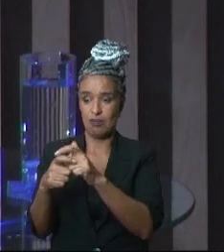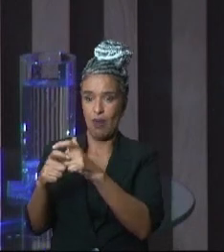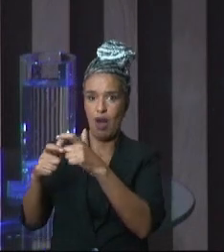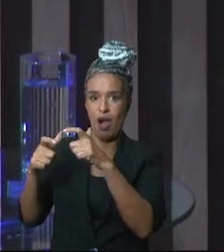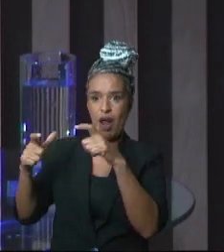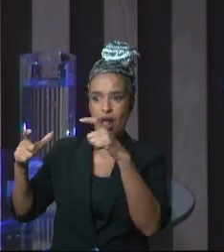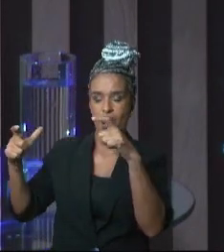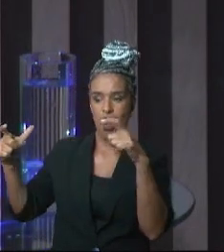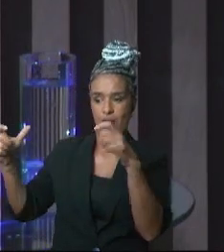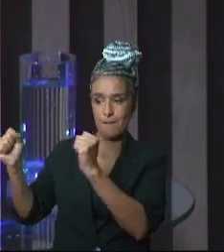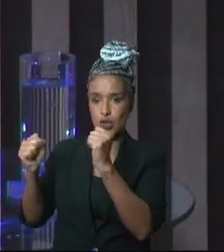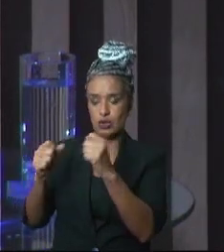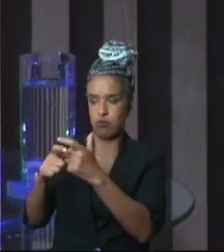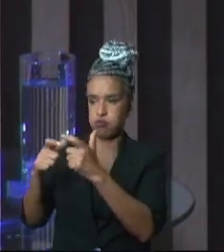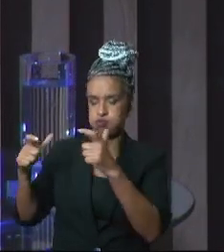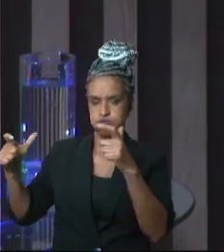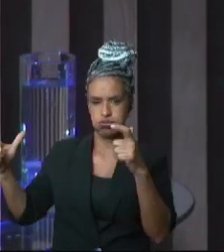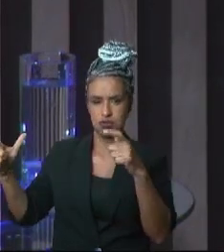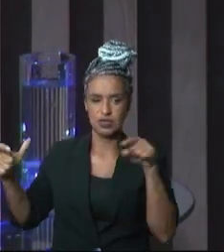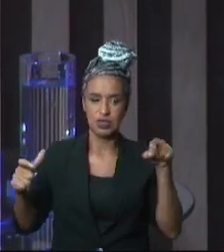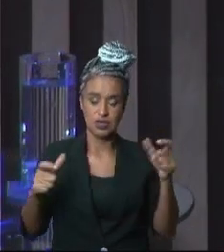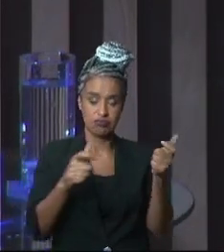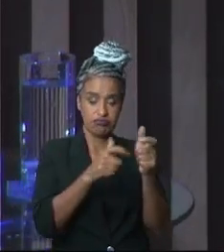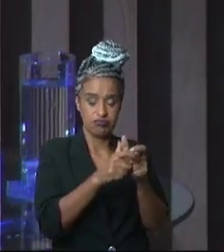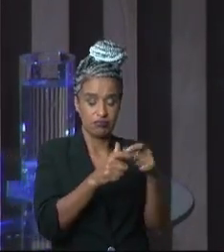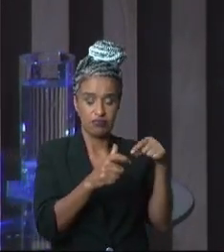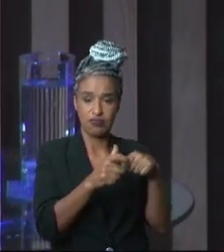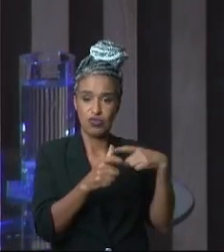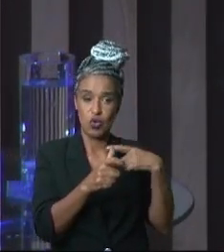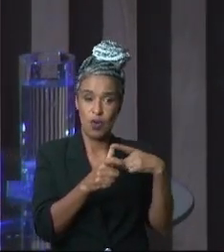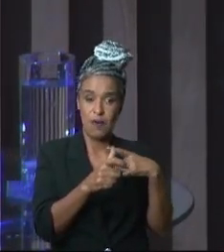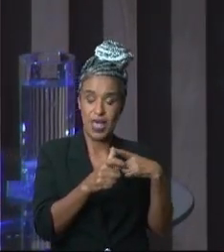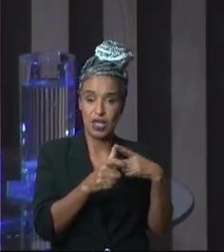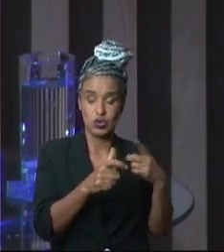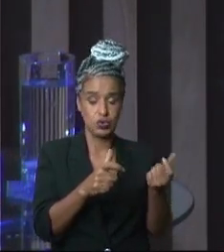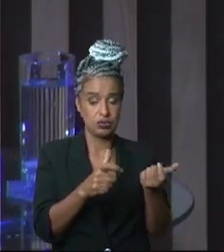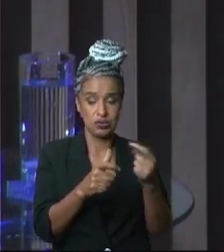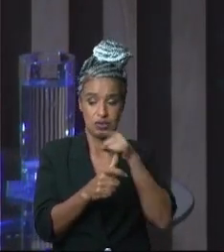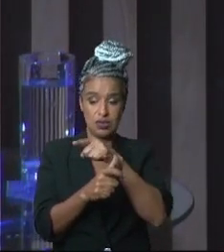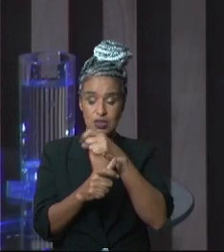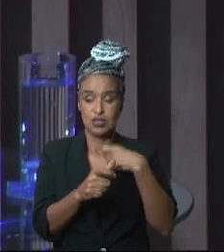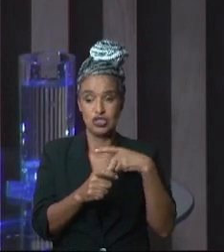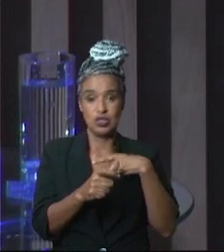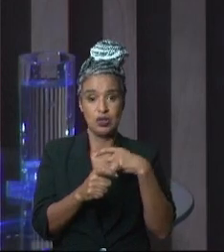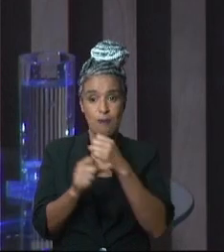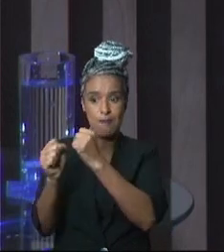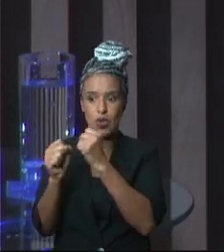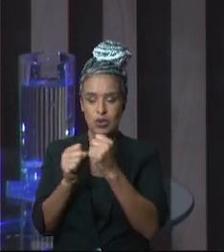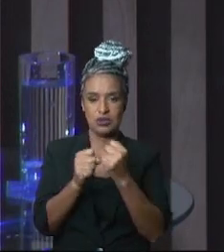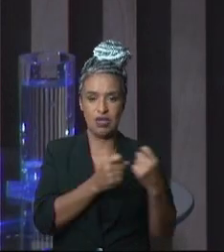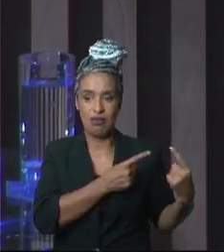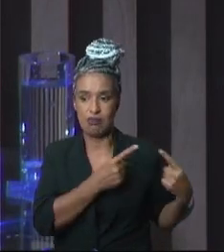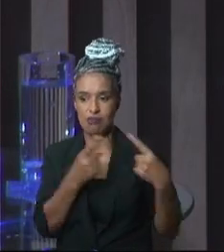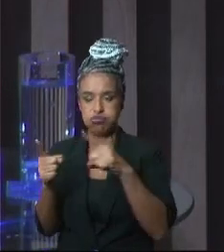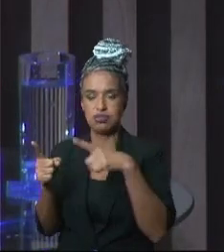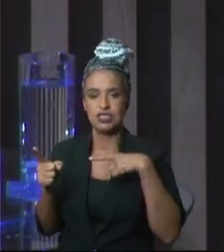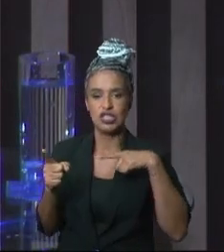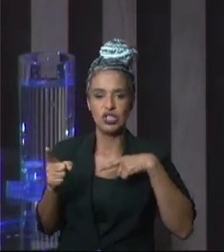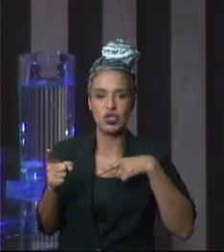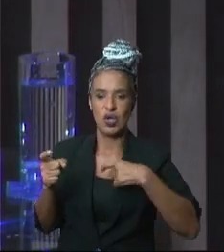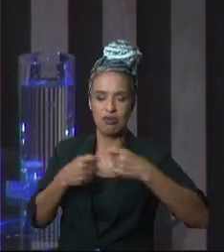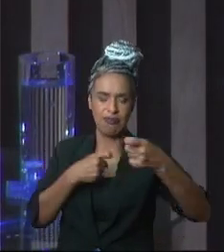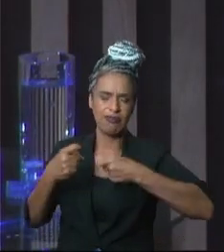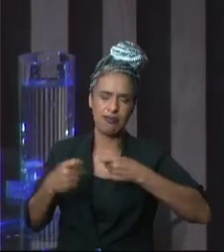e de poder muito rápido, e Esparta, com medo do aumento de poder de Atenas, atacou Atenas, e aí começa a Guerra do Peloponeso, que